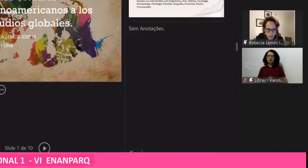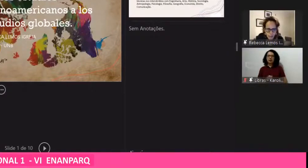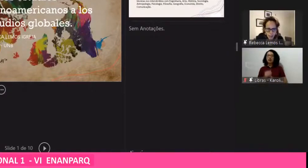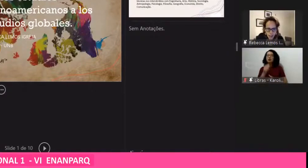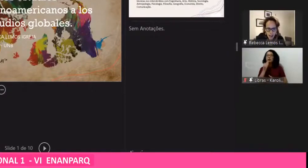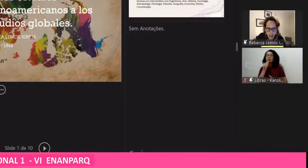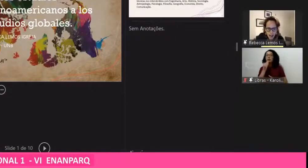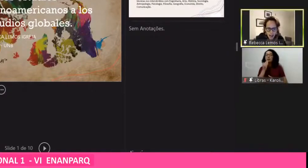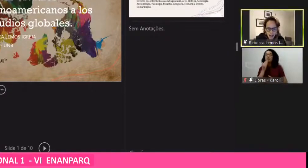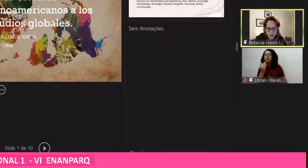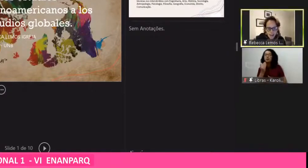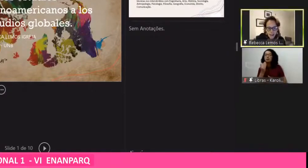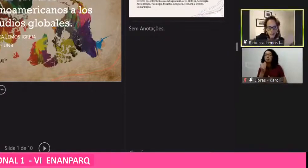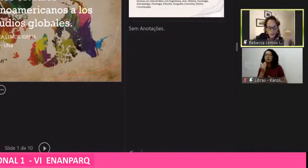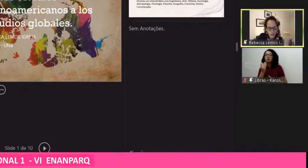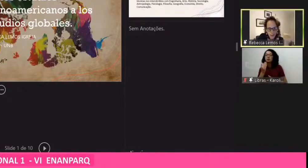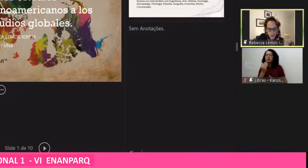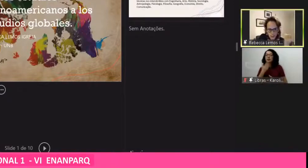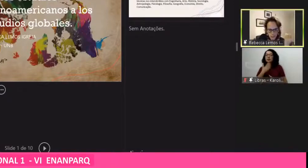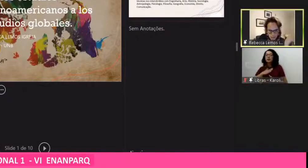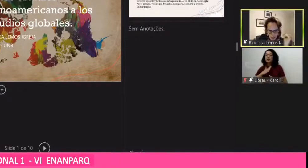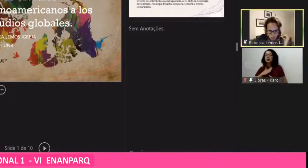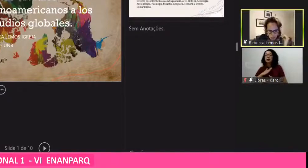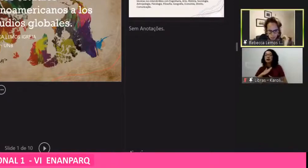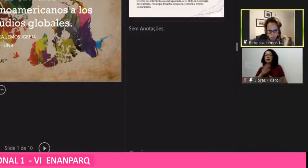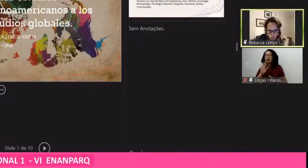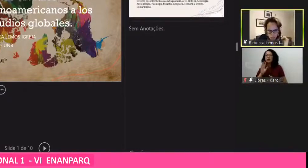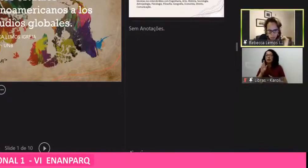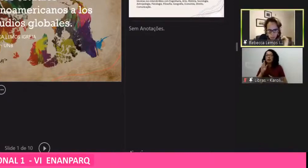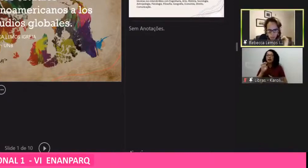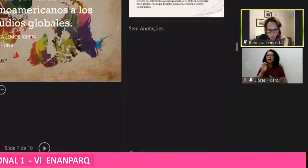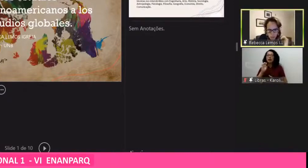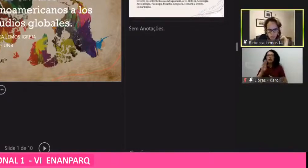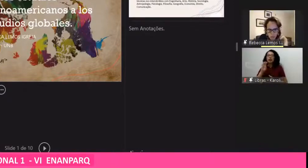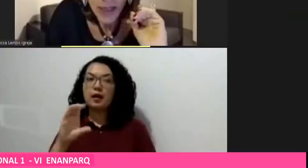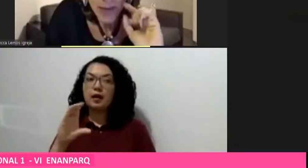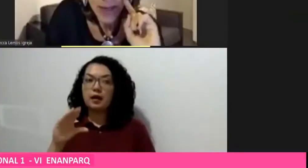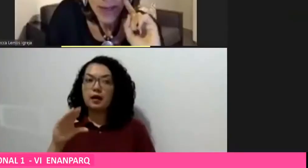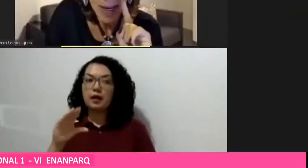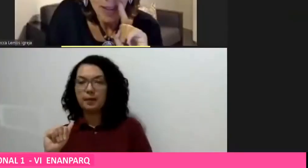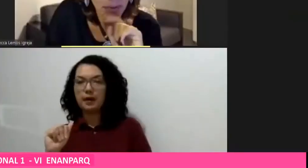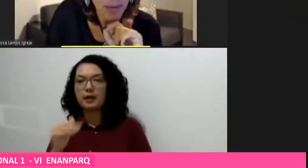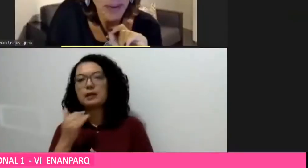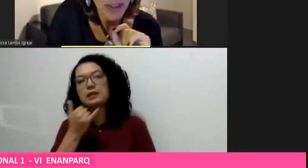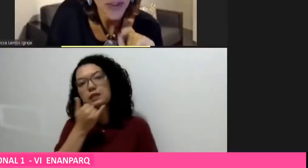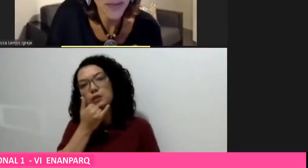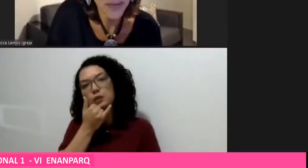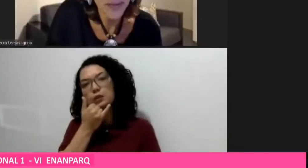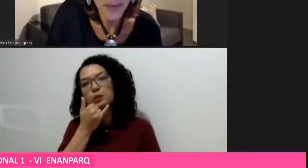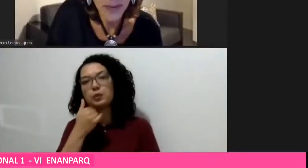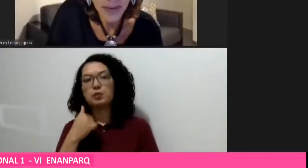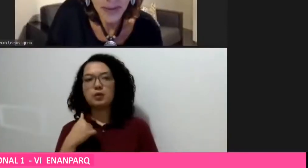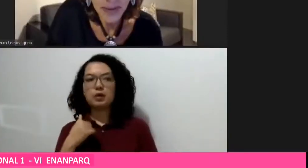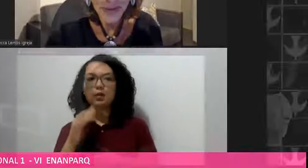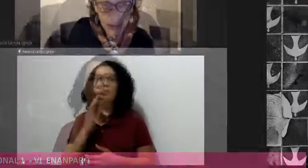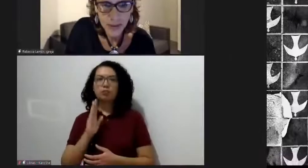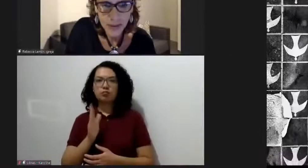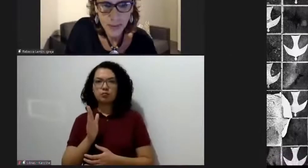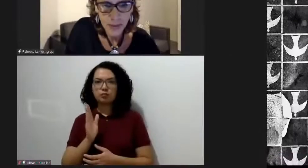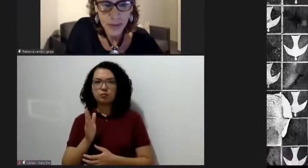está em tela cheia ah então eu troquei aqui são só um minutinho que eu compartilhei o errado deixa eu